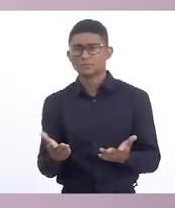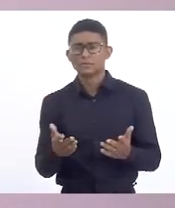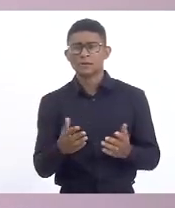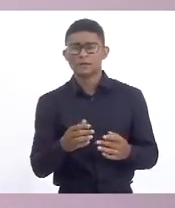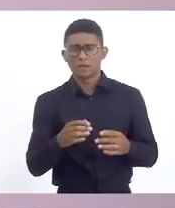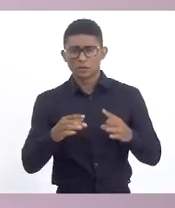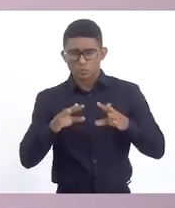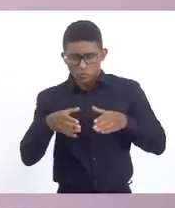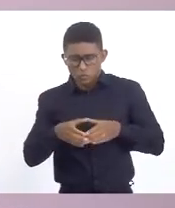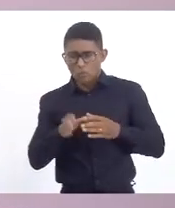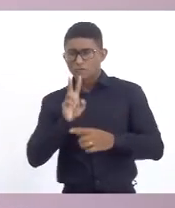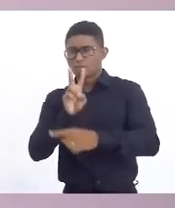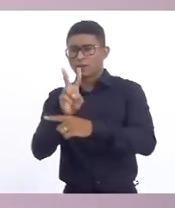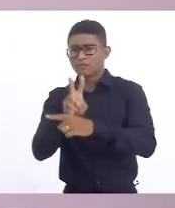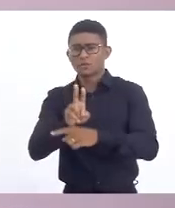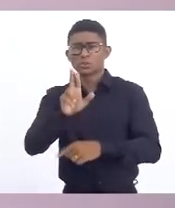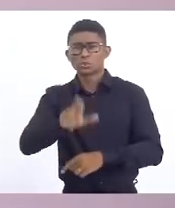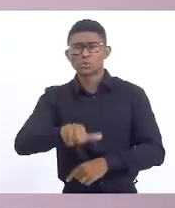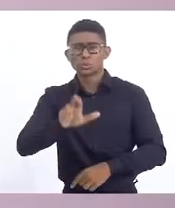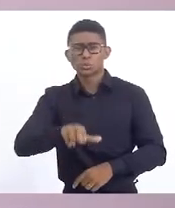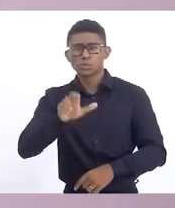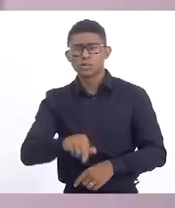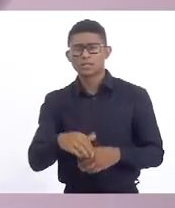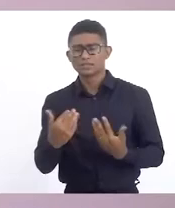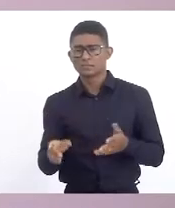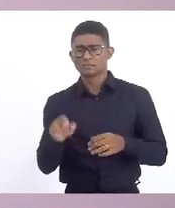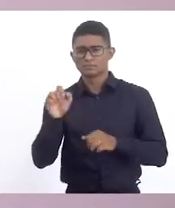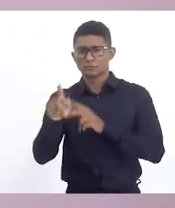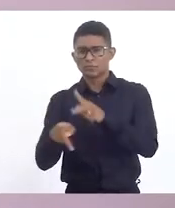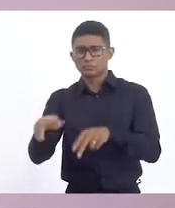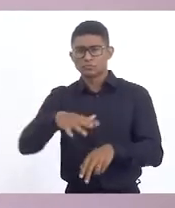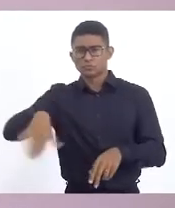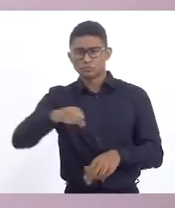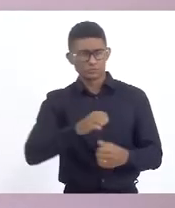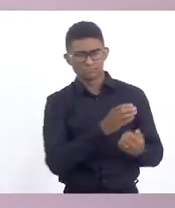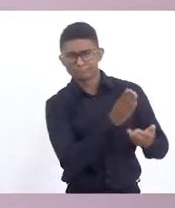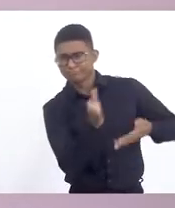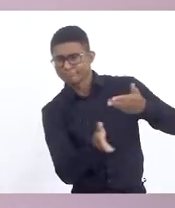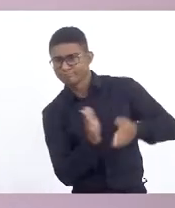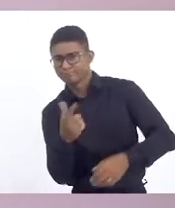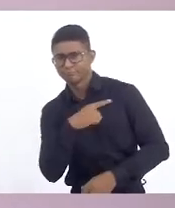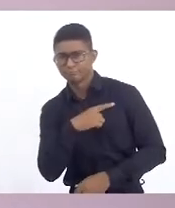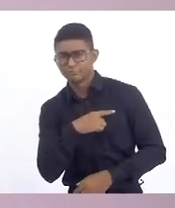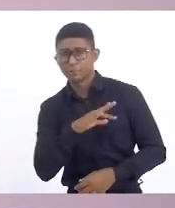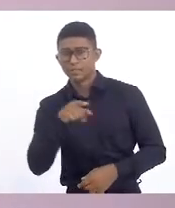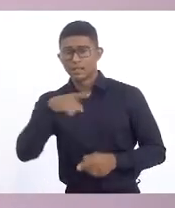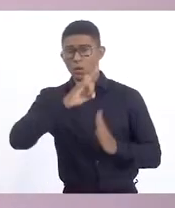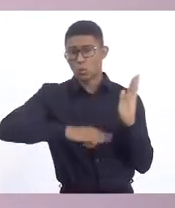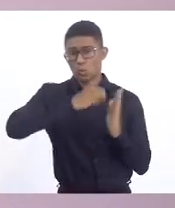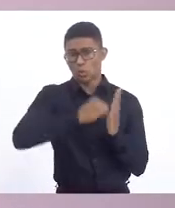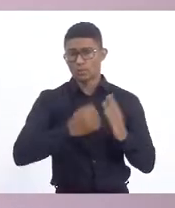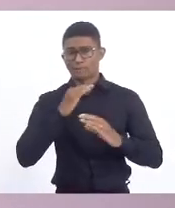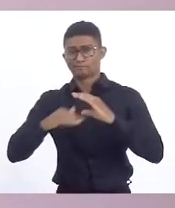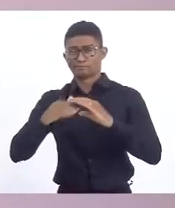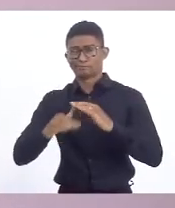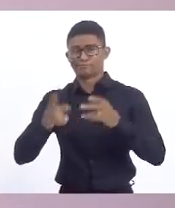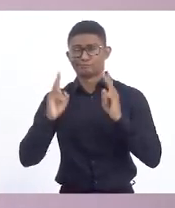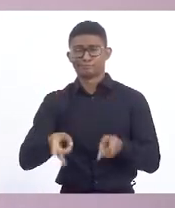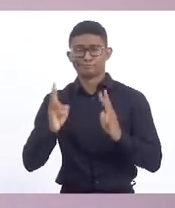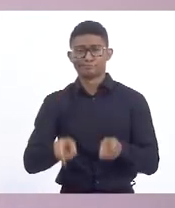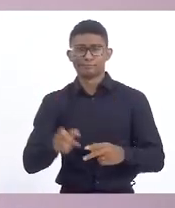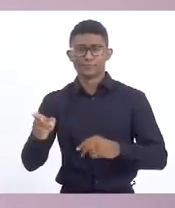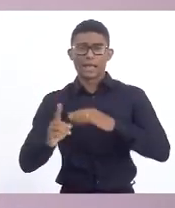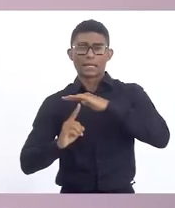fiscalizou. Nunca procurou saber se a população estava sendo atendida. Mas a conta chega na conta, chega na casa do